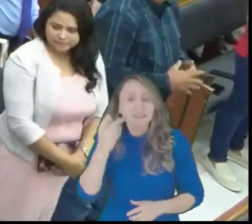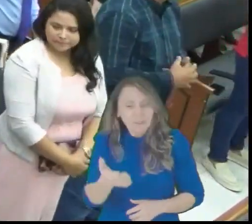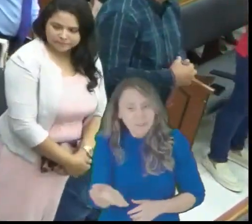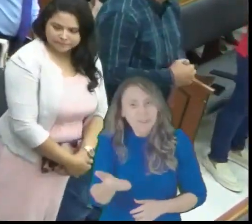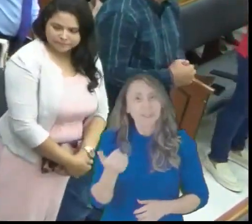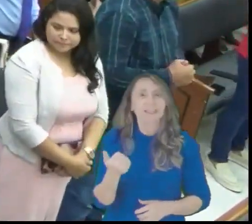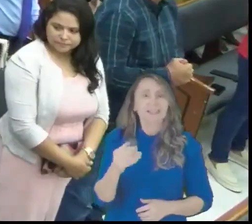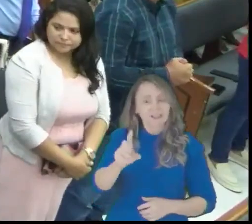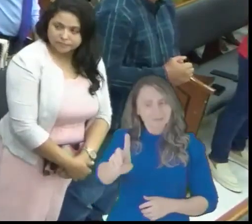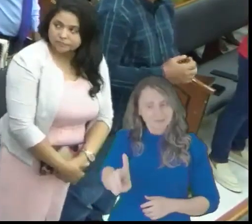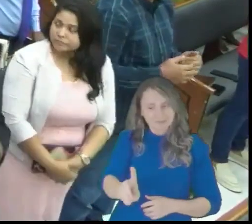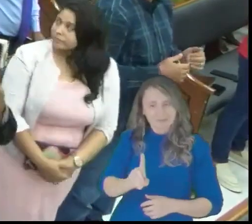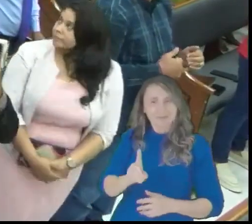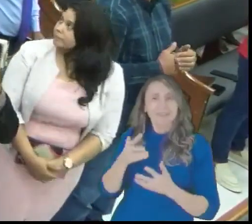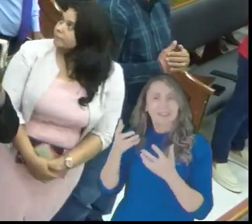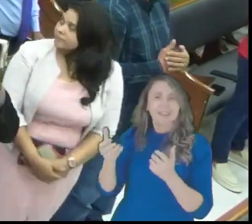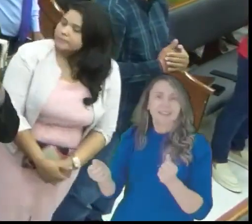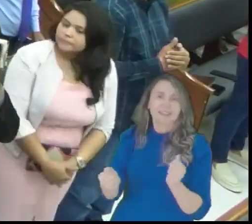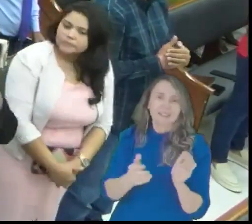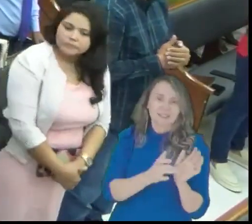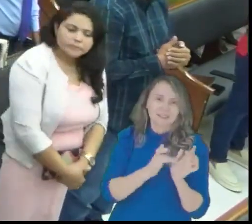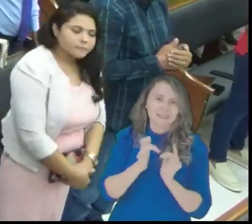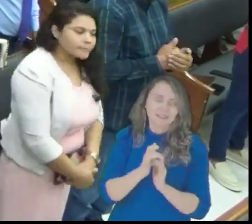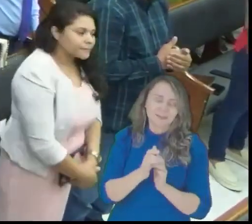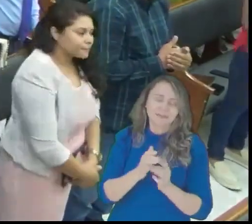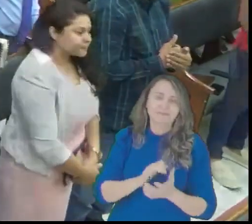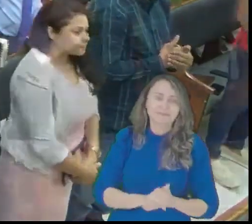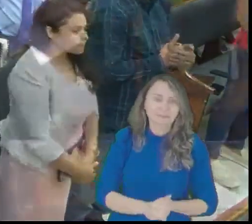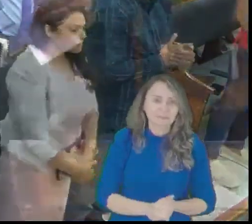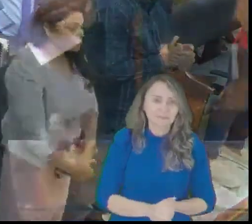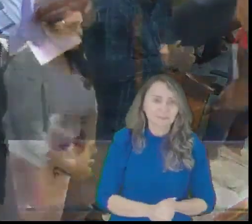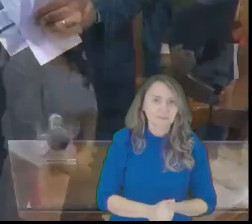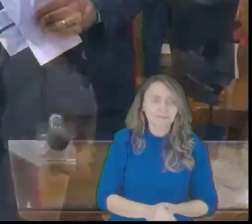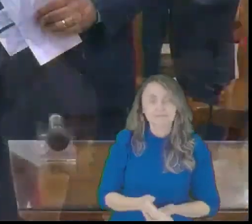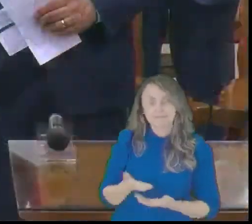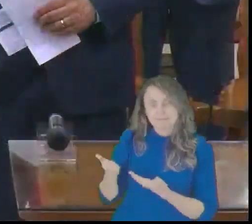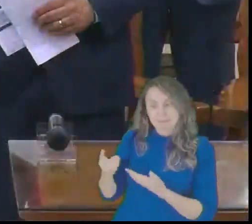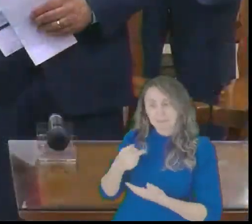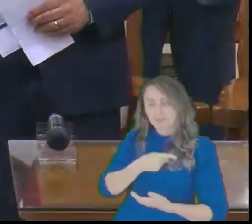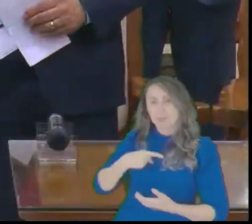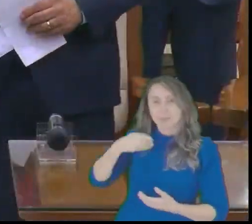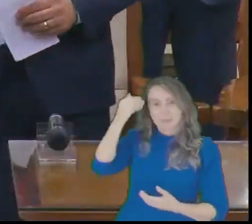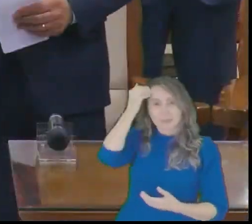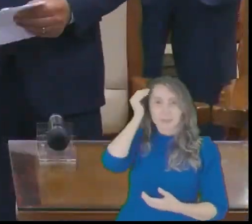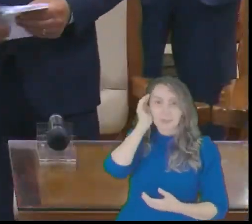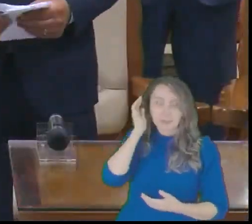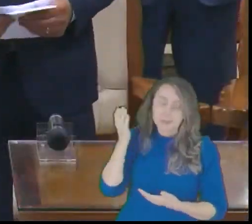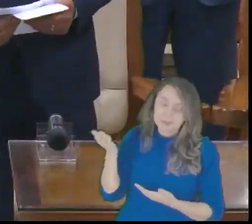Glória a Deus. Devolva a palavra para o nosso querido pastor Herman.